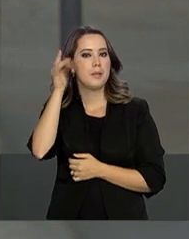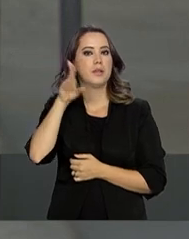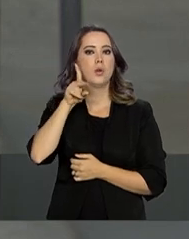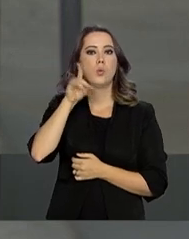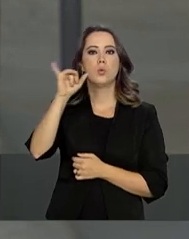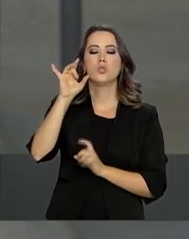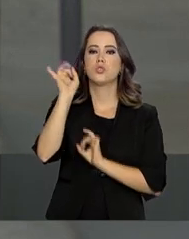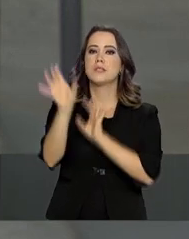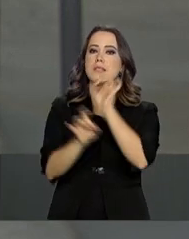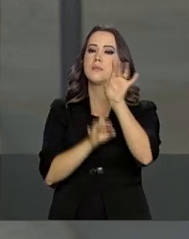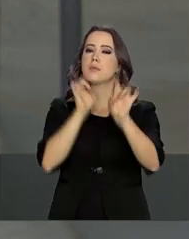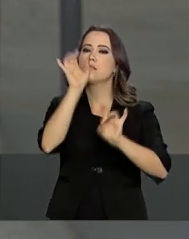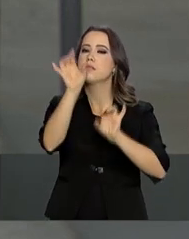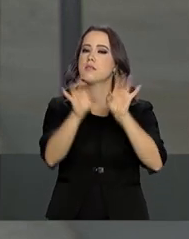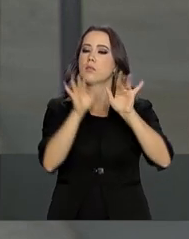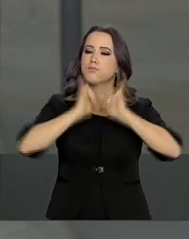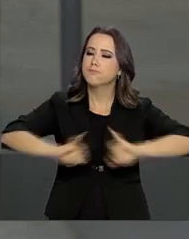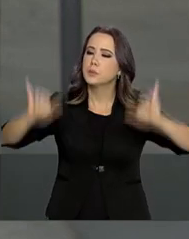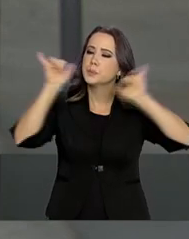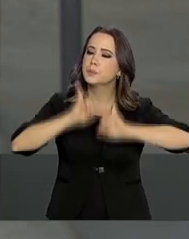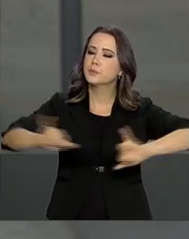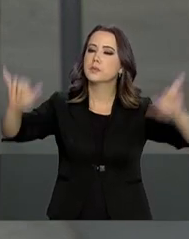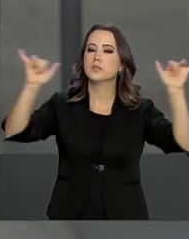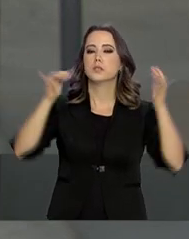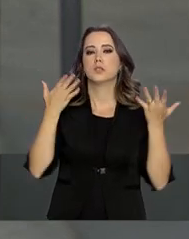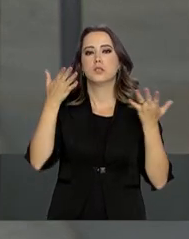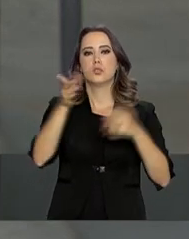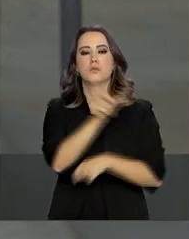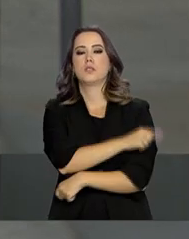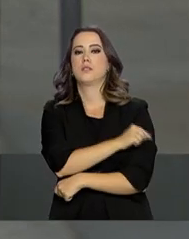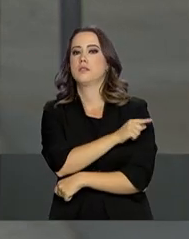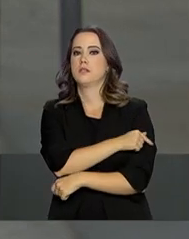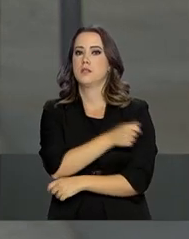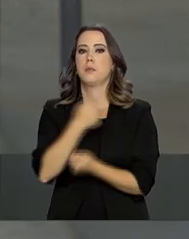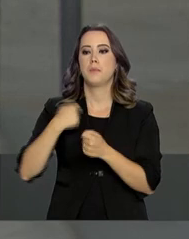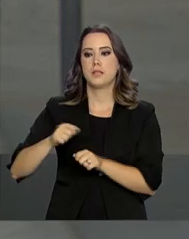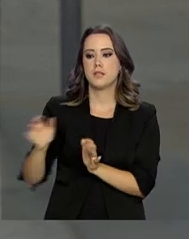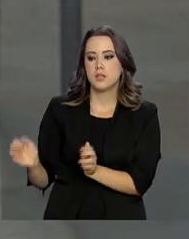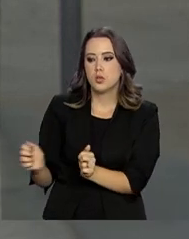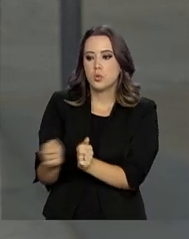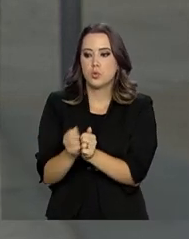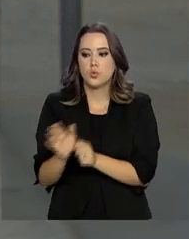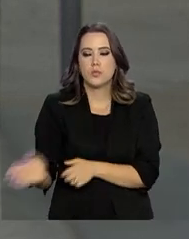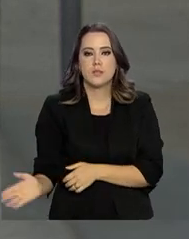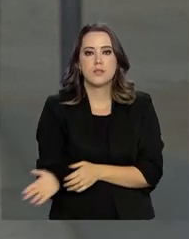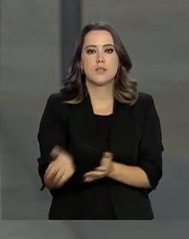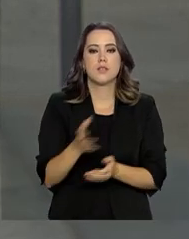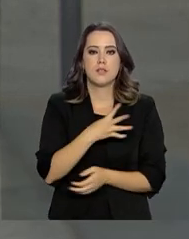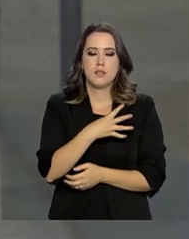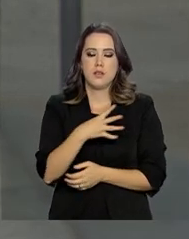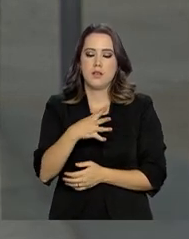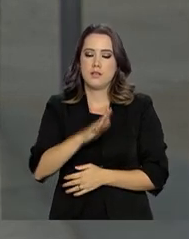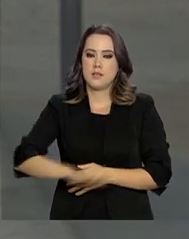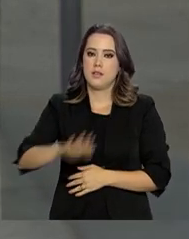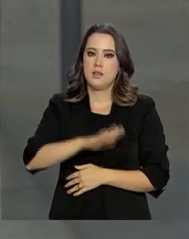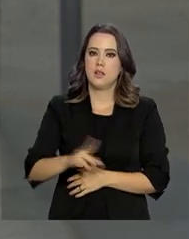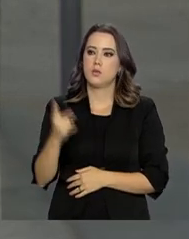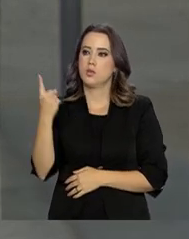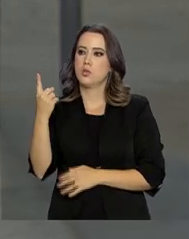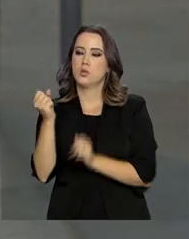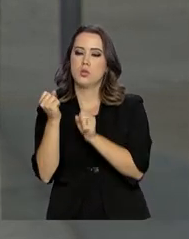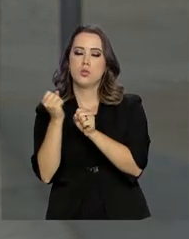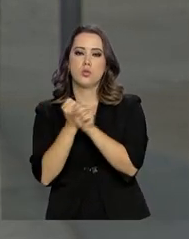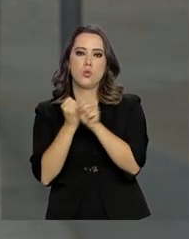nacional de vacinação os pais e demais responsáveis devem levar as crianças entre 1 ano e menores